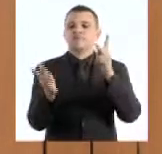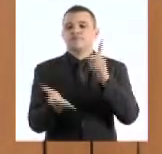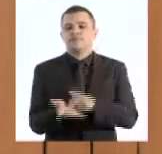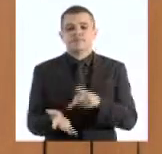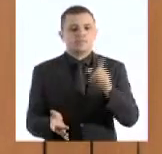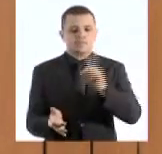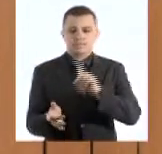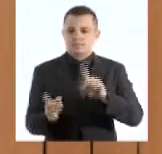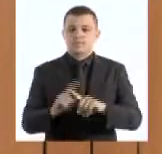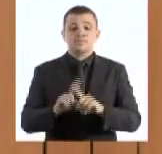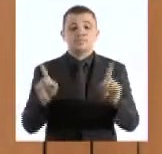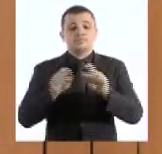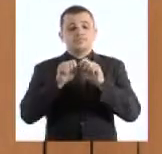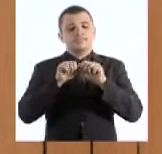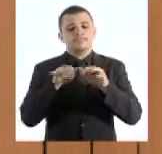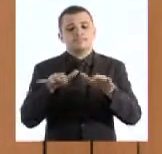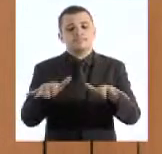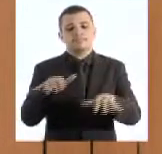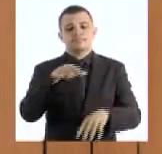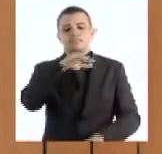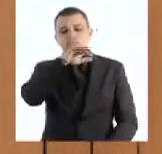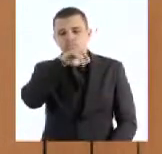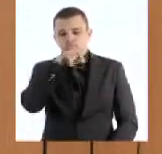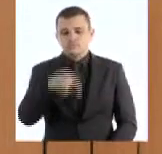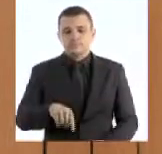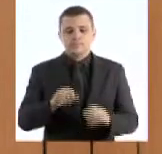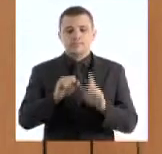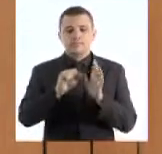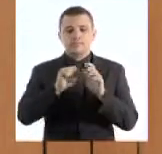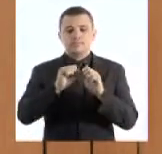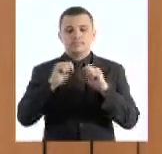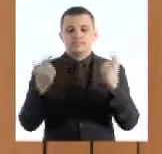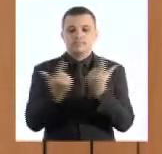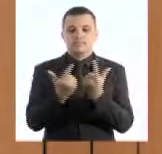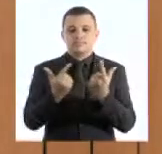acabou repercutindo muito ruim para esta Assembleia aqui do Maranhão,